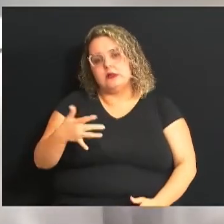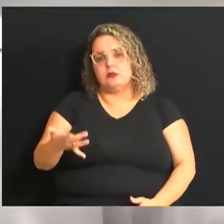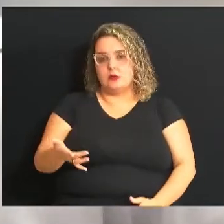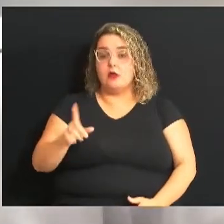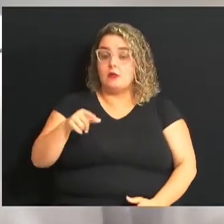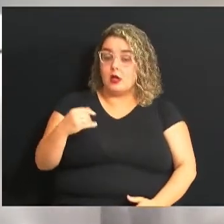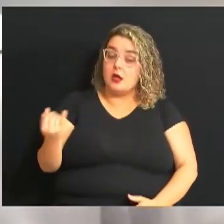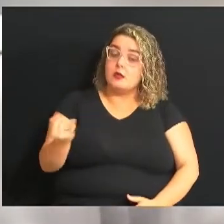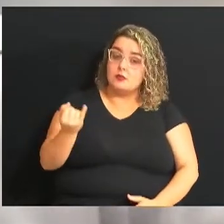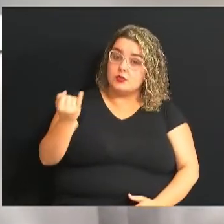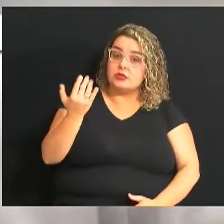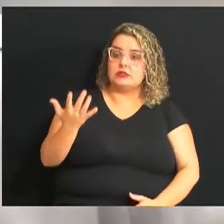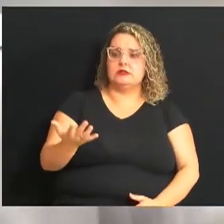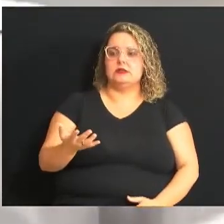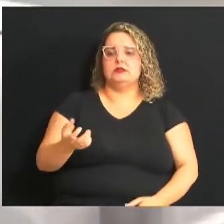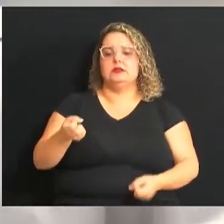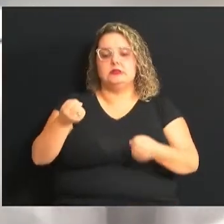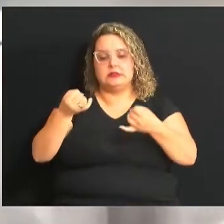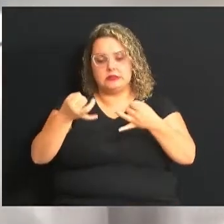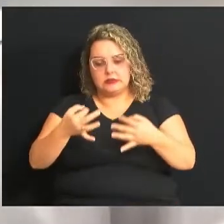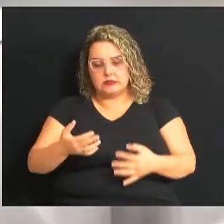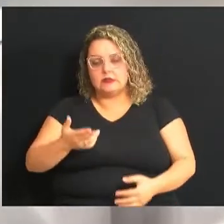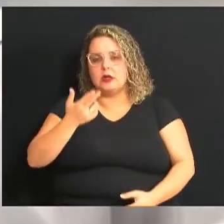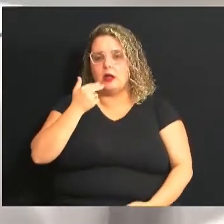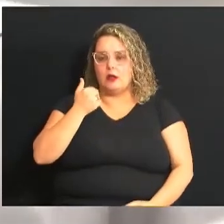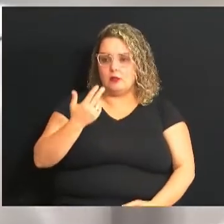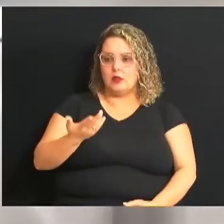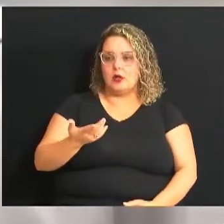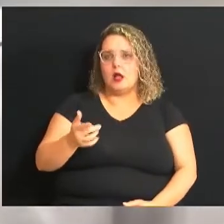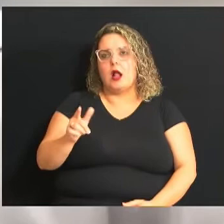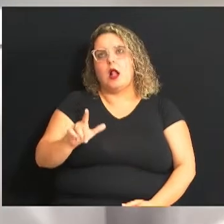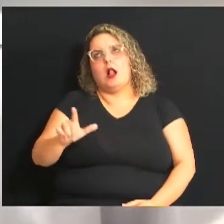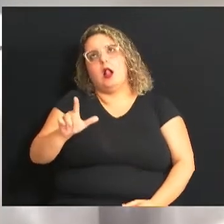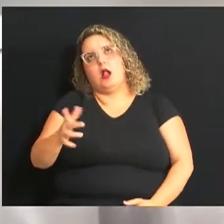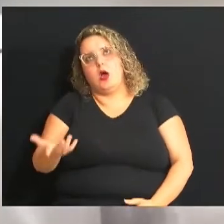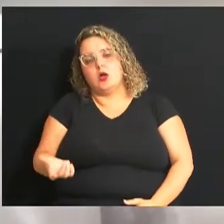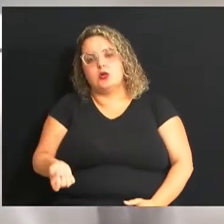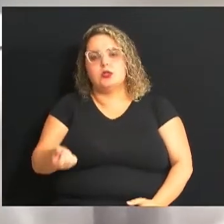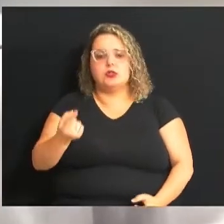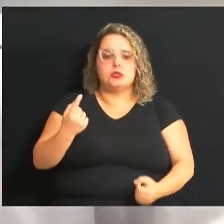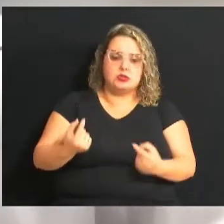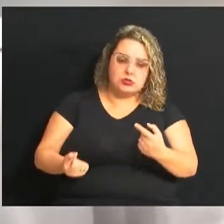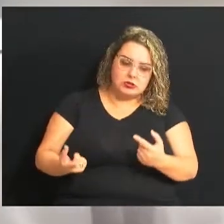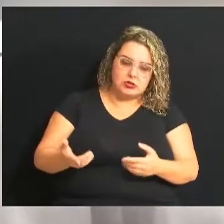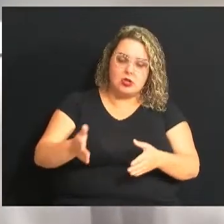fundamental essa orientação nutricional. É claro que, em algumas situações,